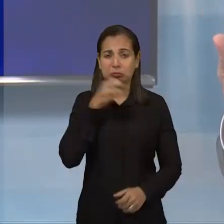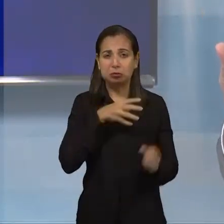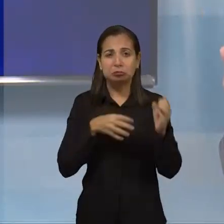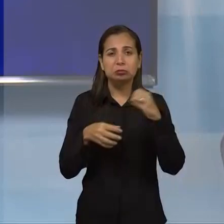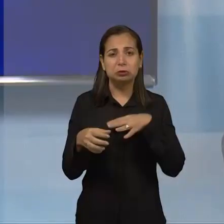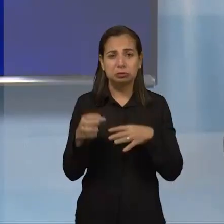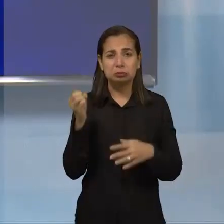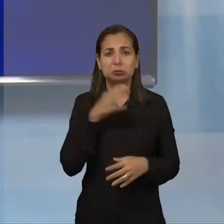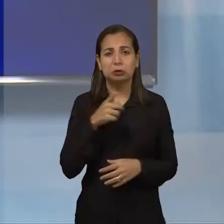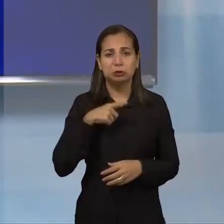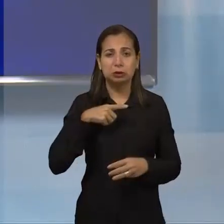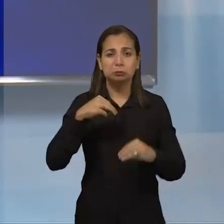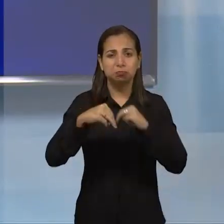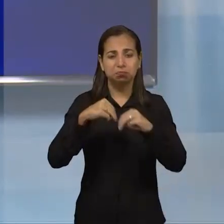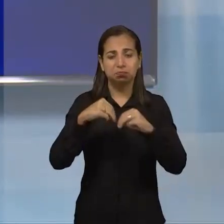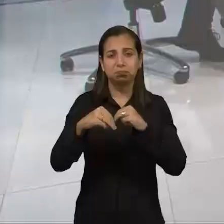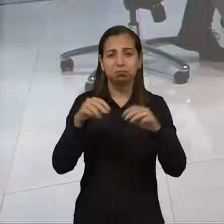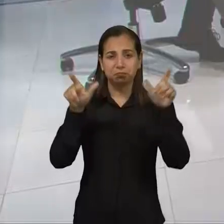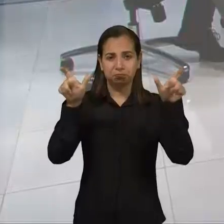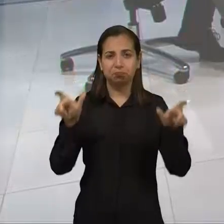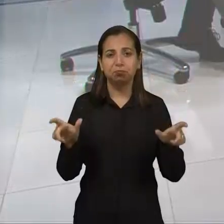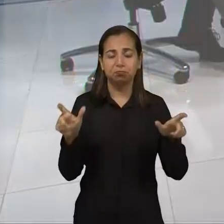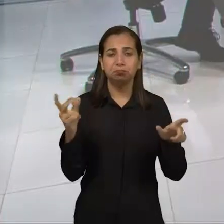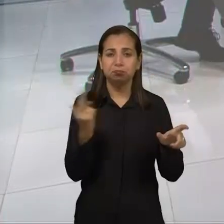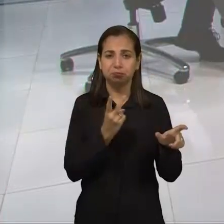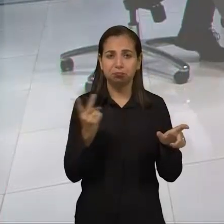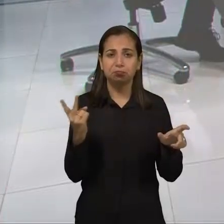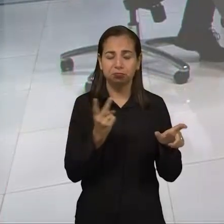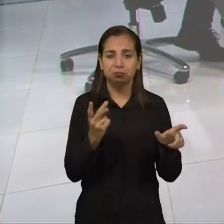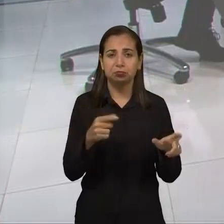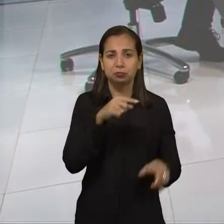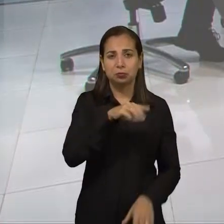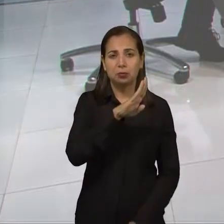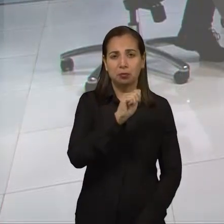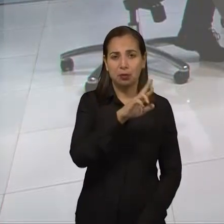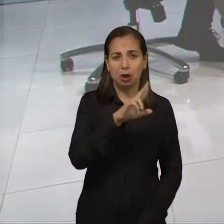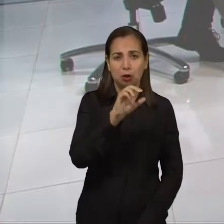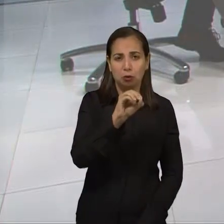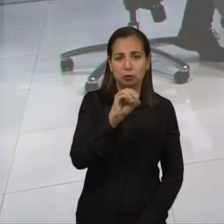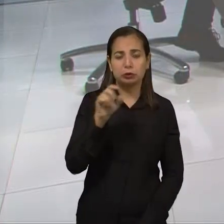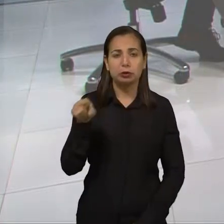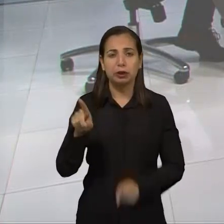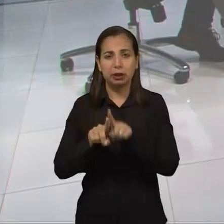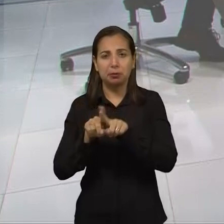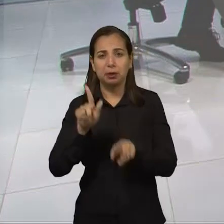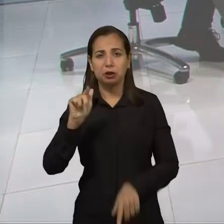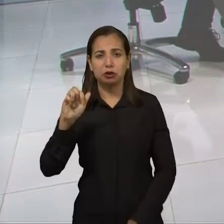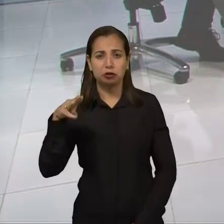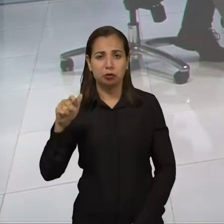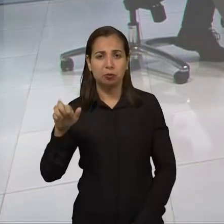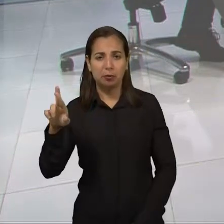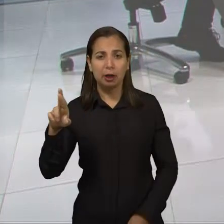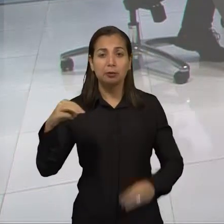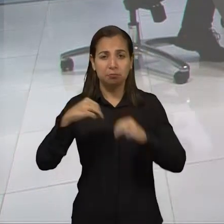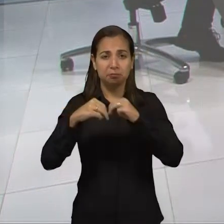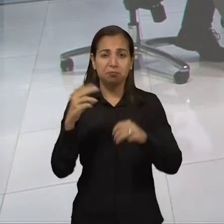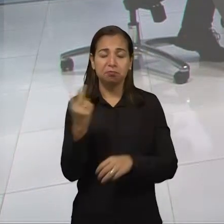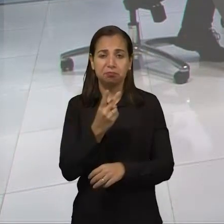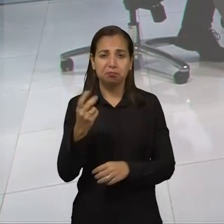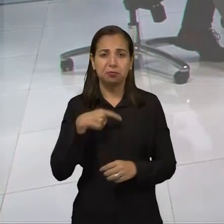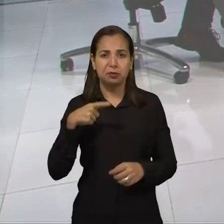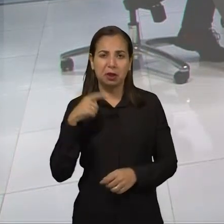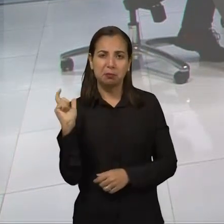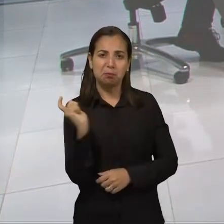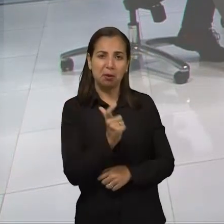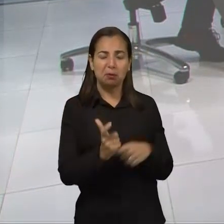inclusive, do ministro Barroso para o ministro Gilmar e vice-versa. Eu, ao chamar de filigrana, isso eu estou